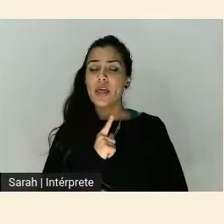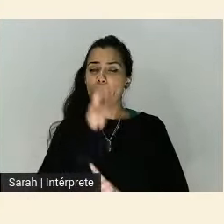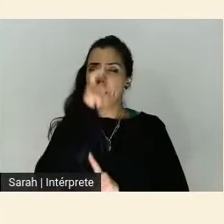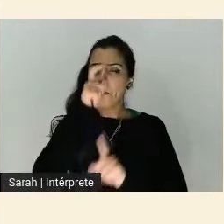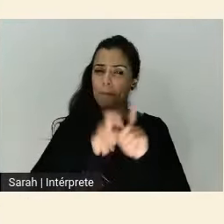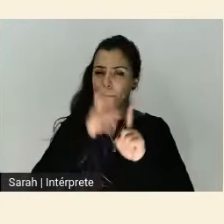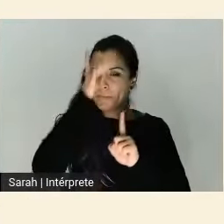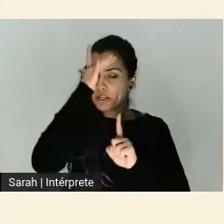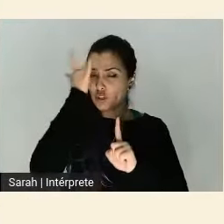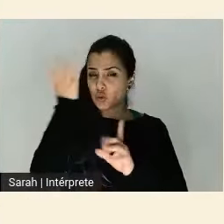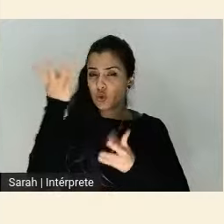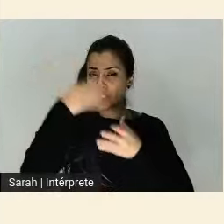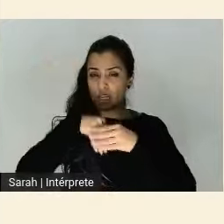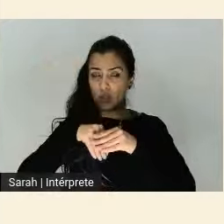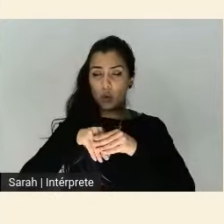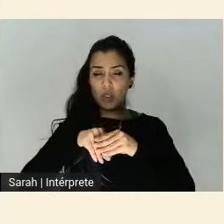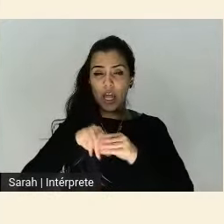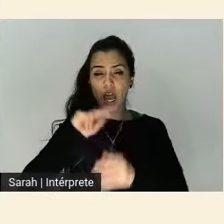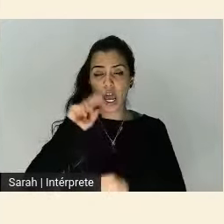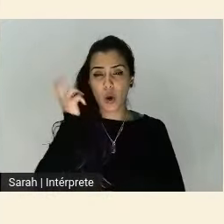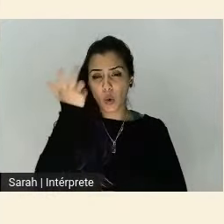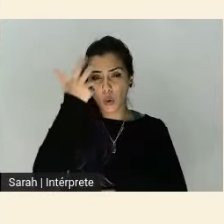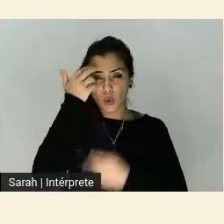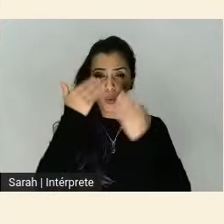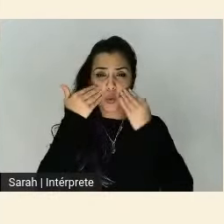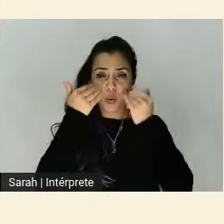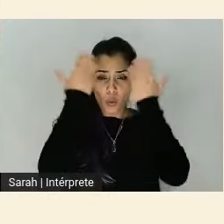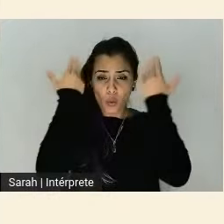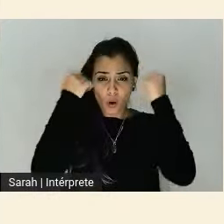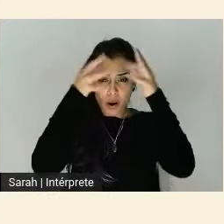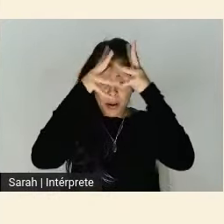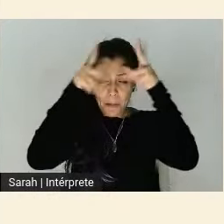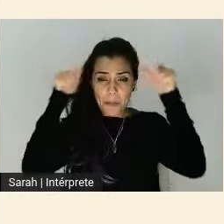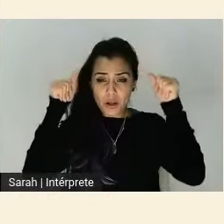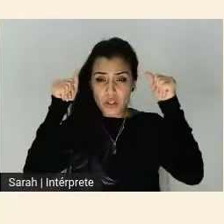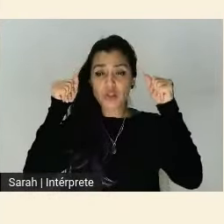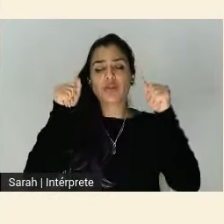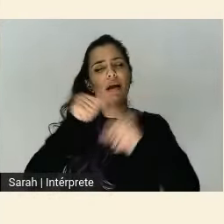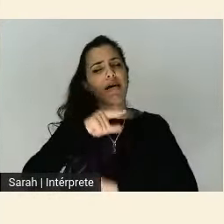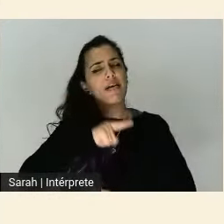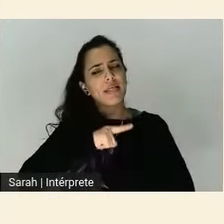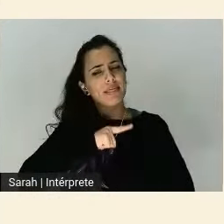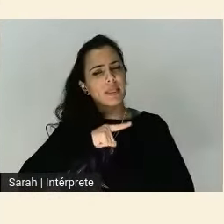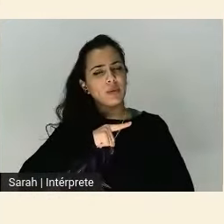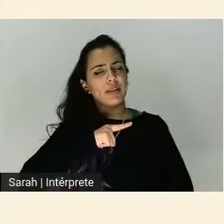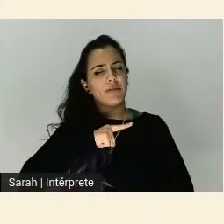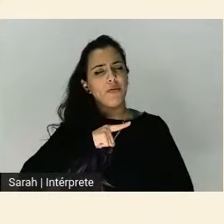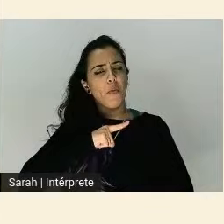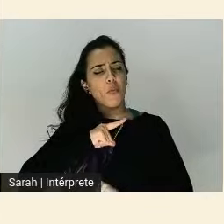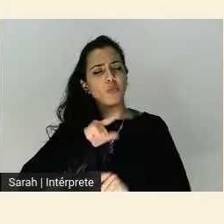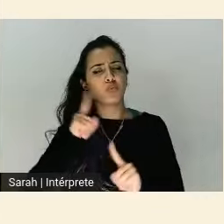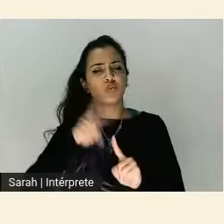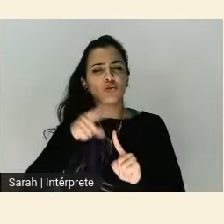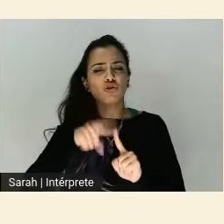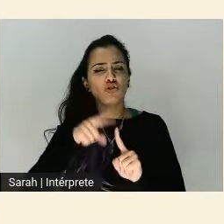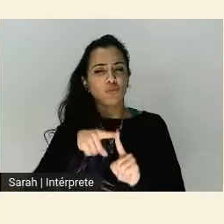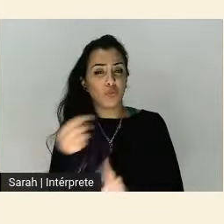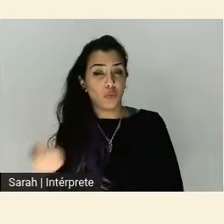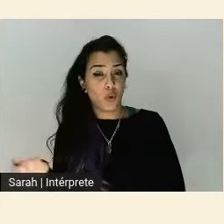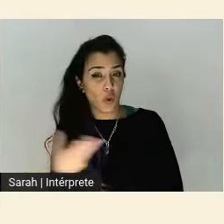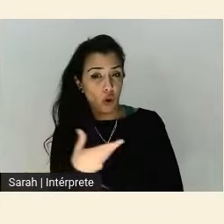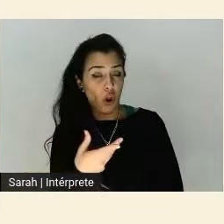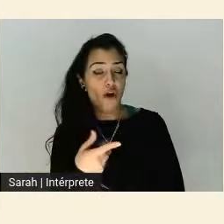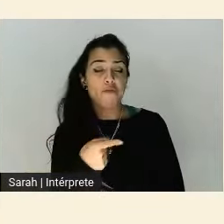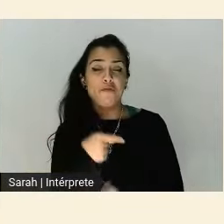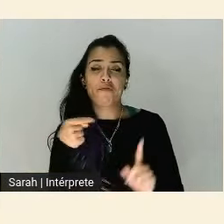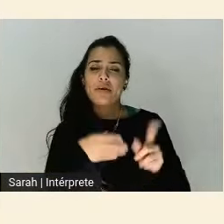astuto, zombeteiro, alegre. Na versão modernista, o herói nasceu, como já